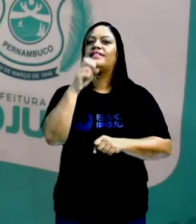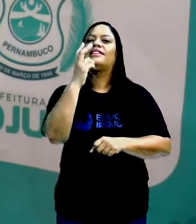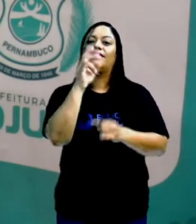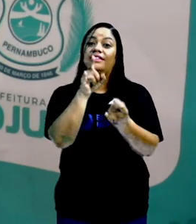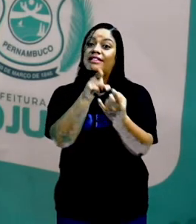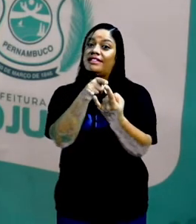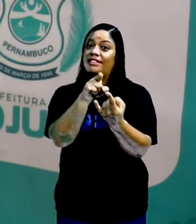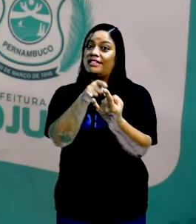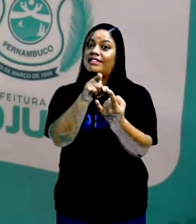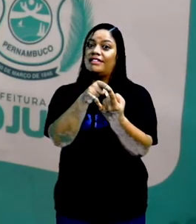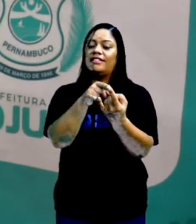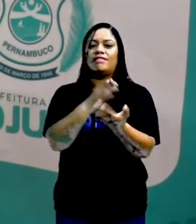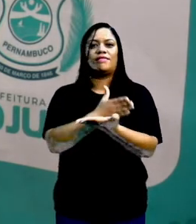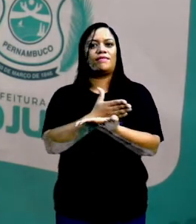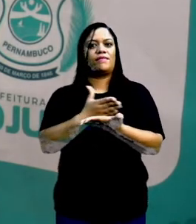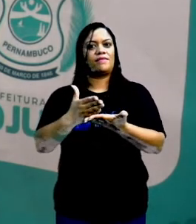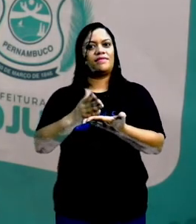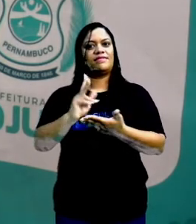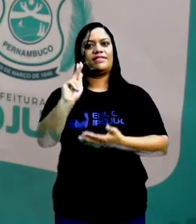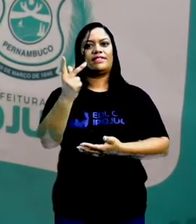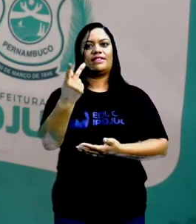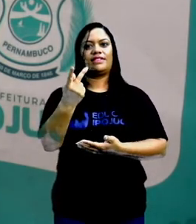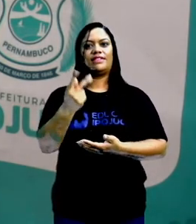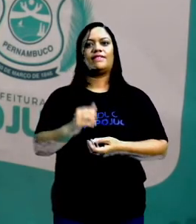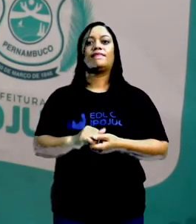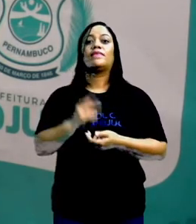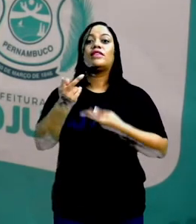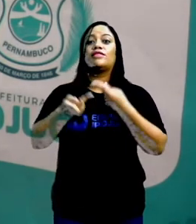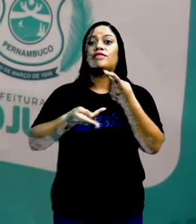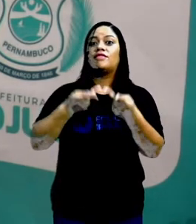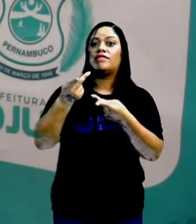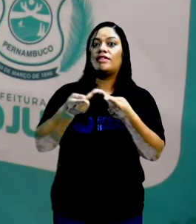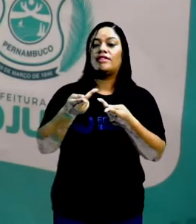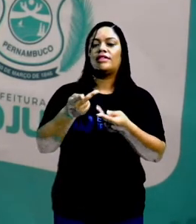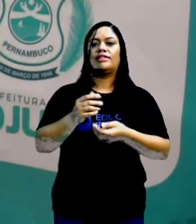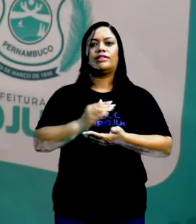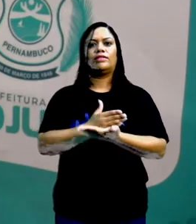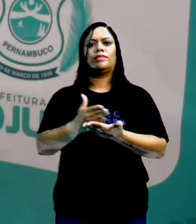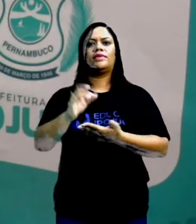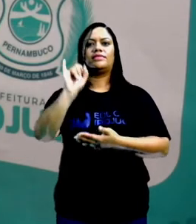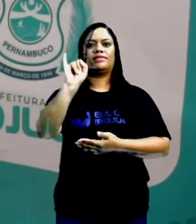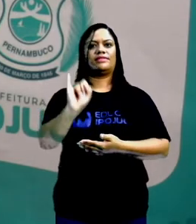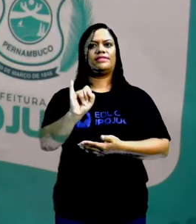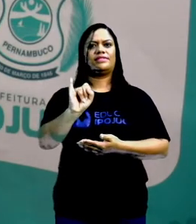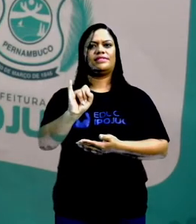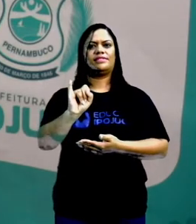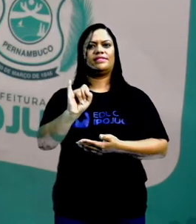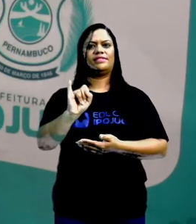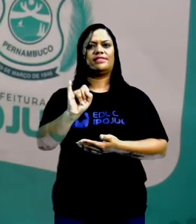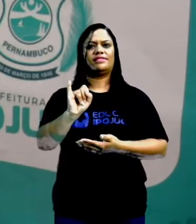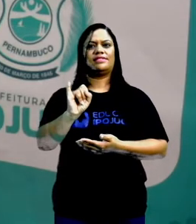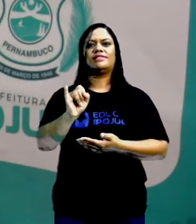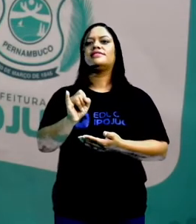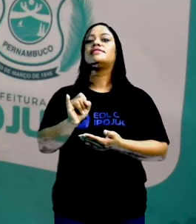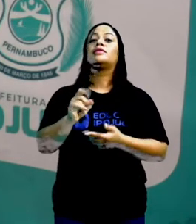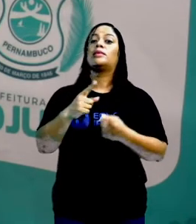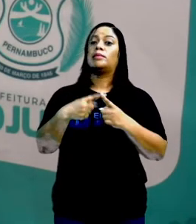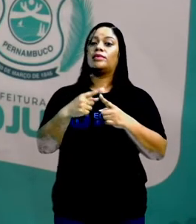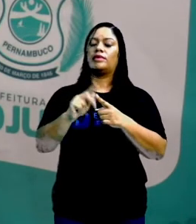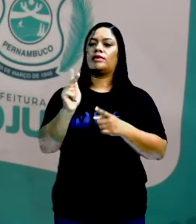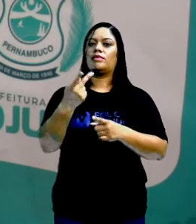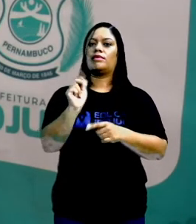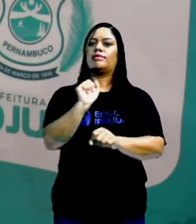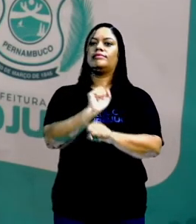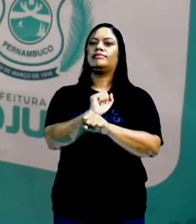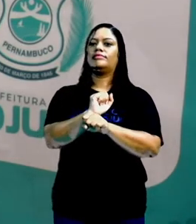ele começa com H. E quando eu vou falar o nome dele, eu digo hipopótamo. O H fica lá, bem